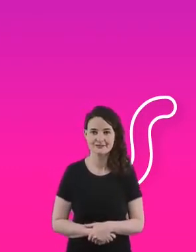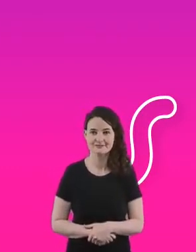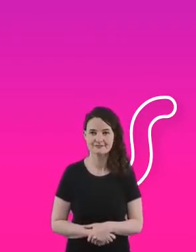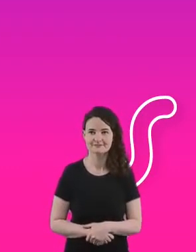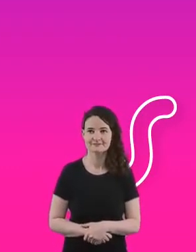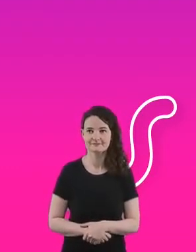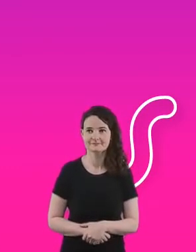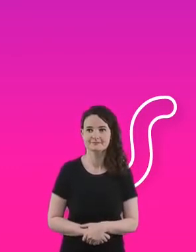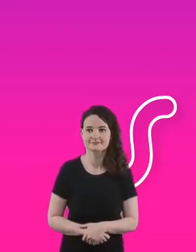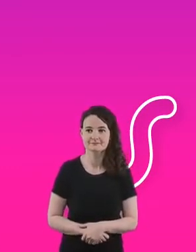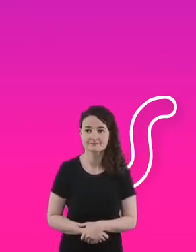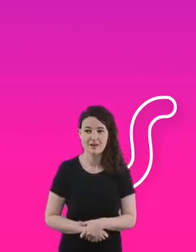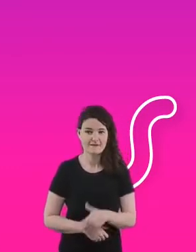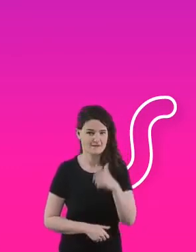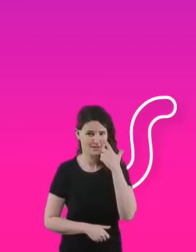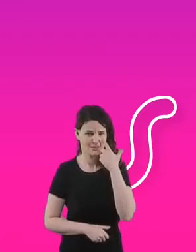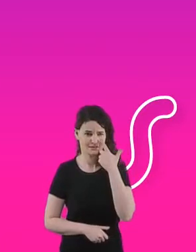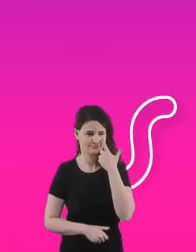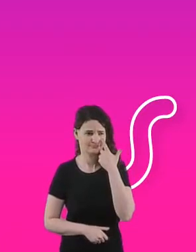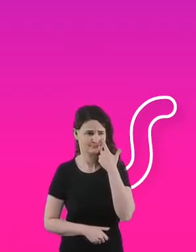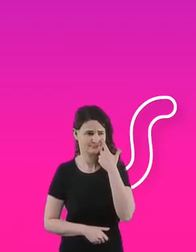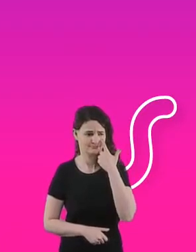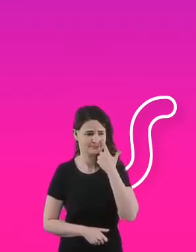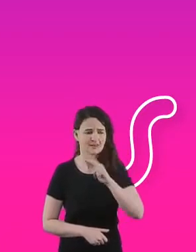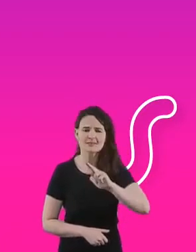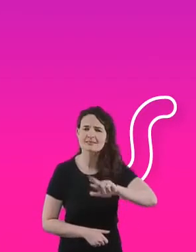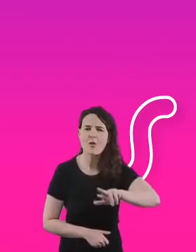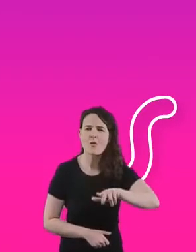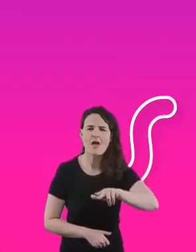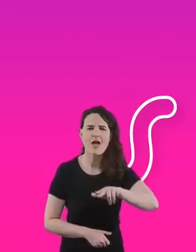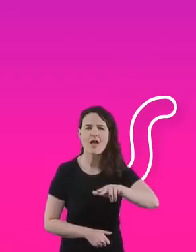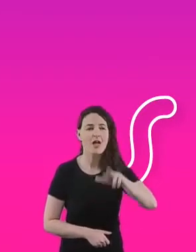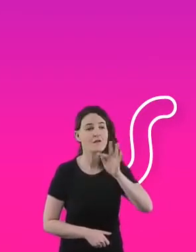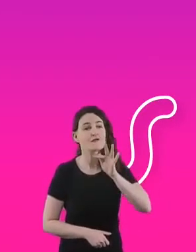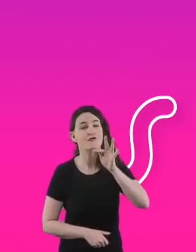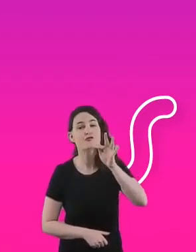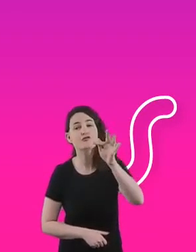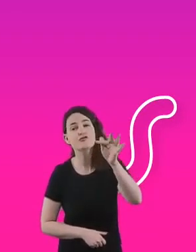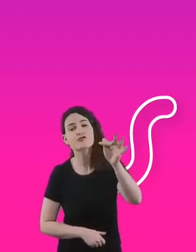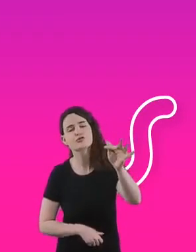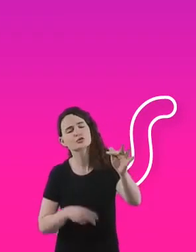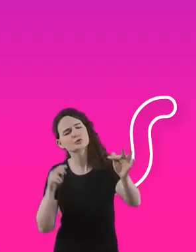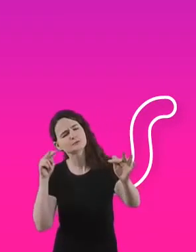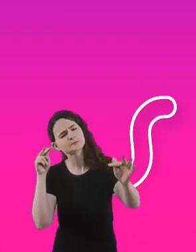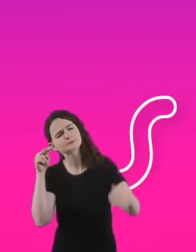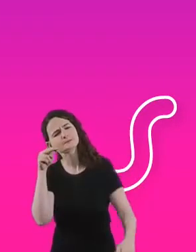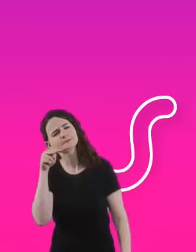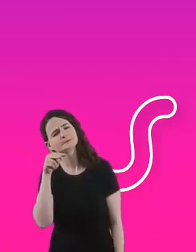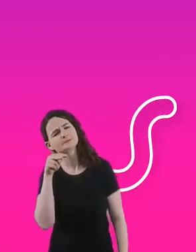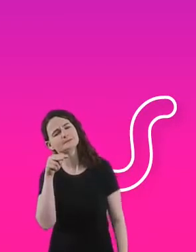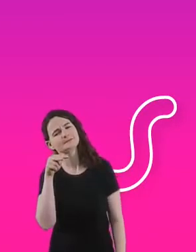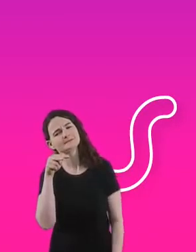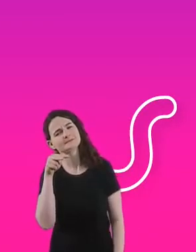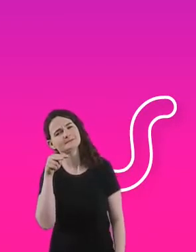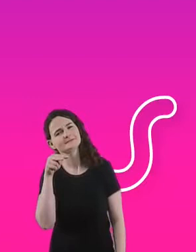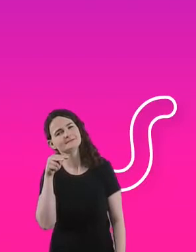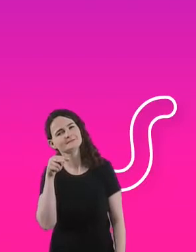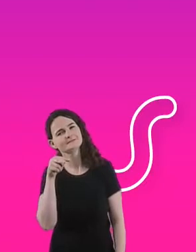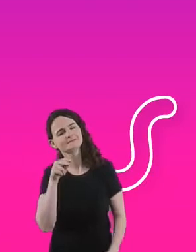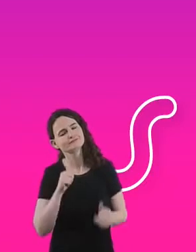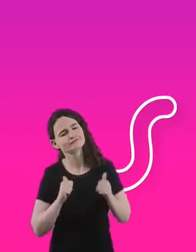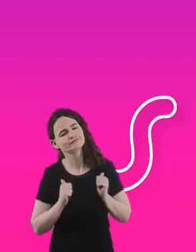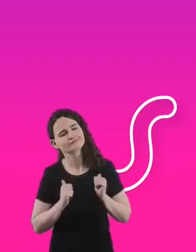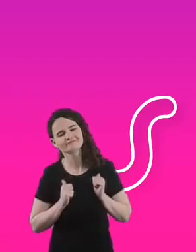não é só uma questão de perceber futuros, né, é uma condição de construir futuros,